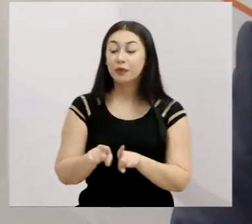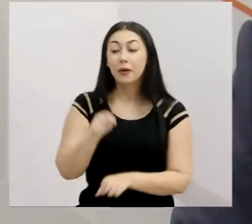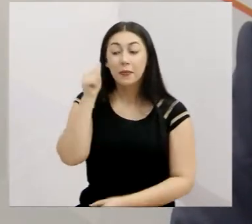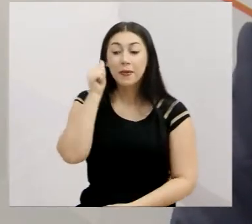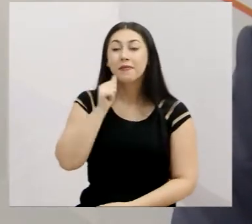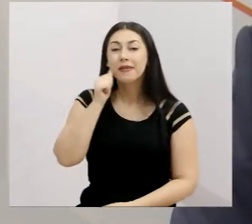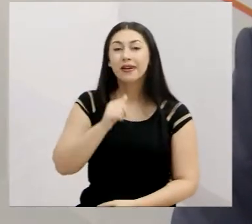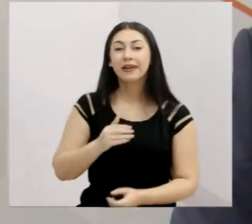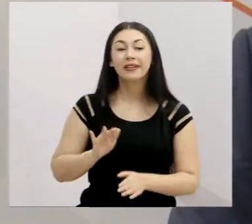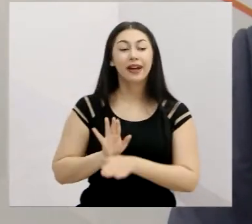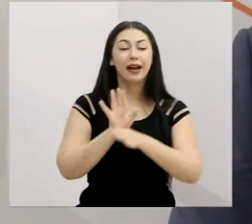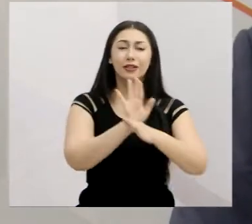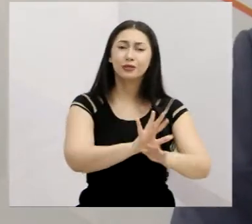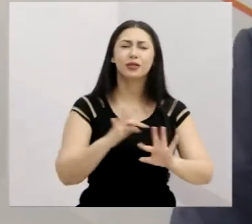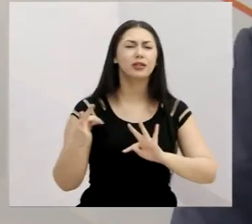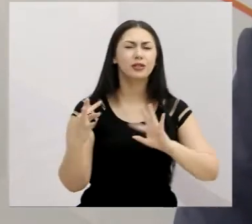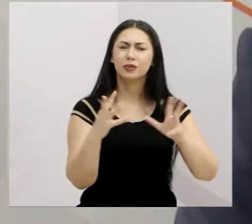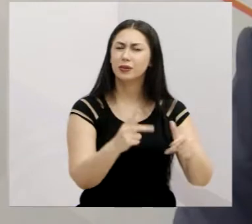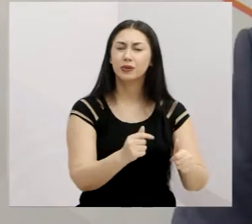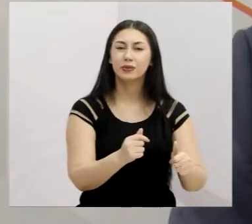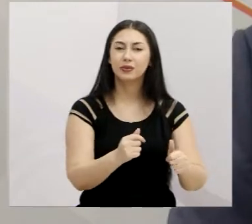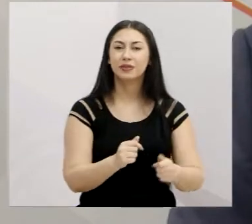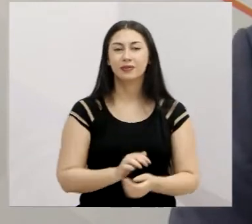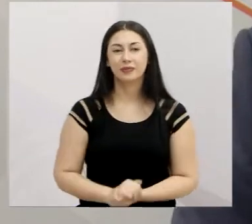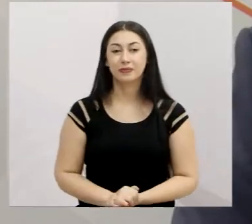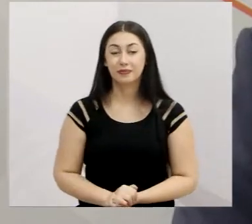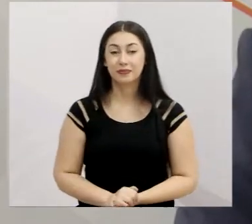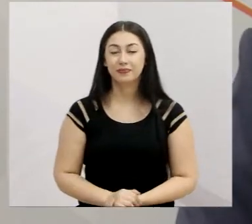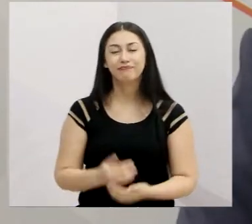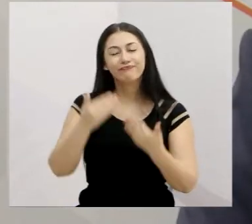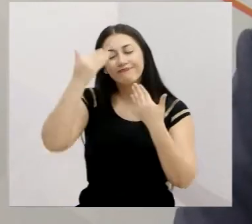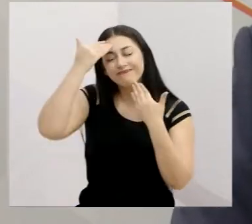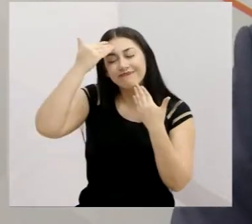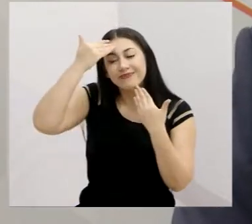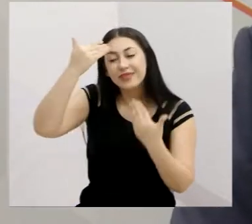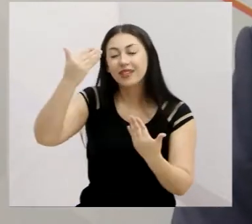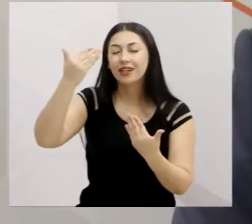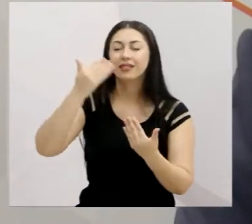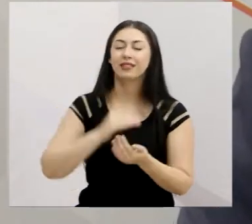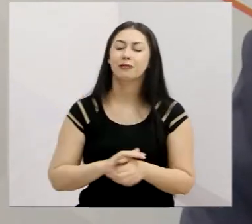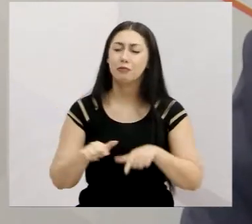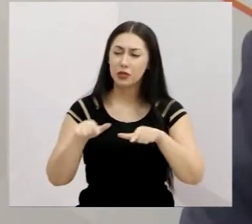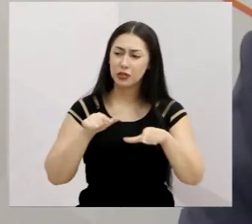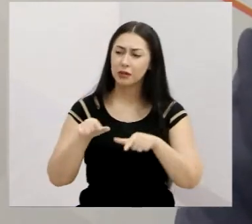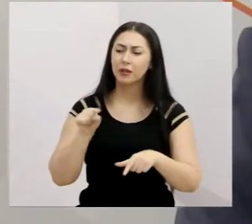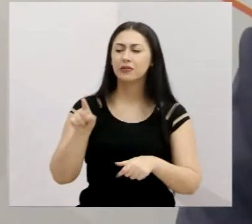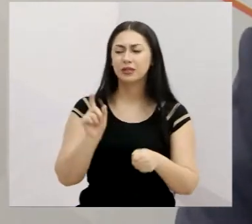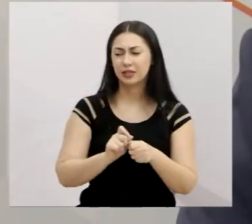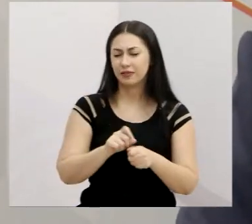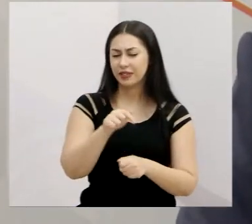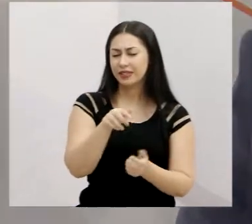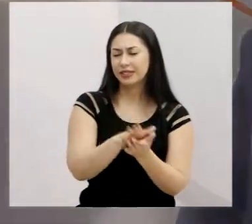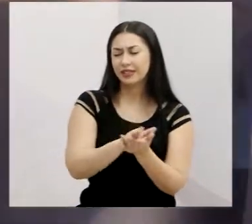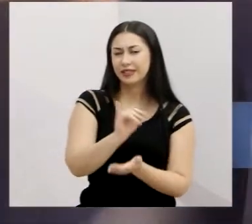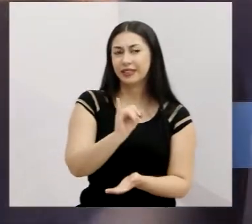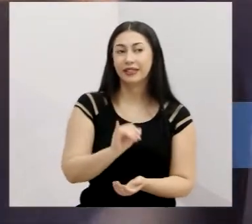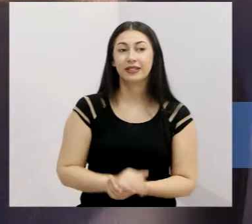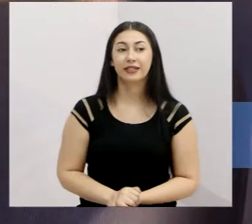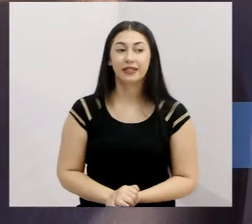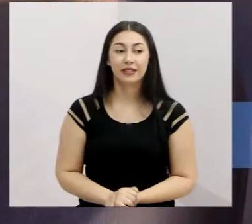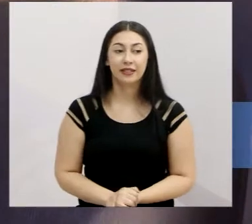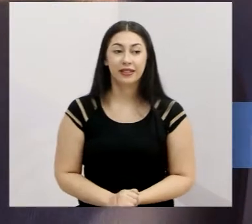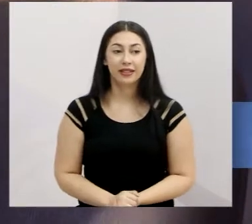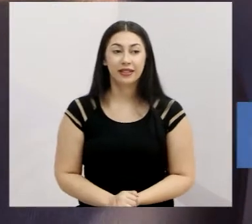uma mulher que acolhe a todos e principalmente a causa animal muito obrigado pelo serviço que você é presta para nossa cidade